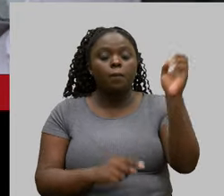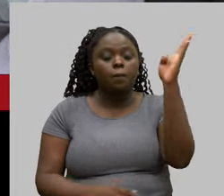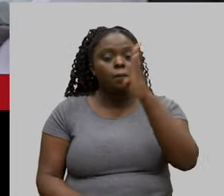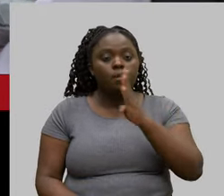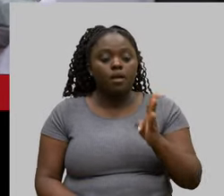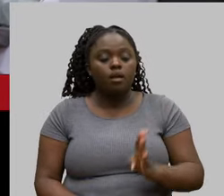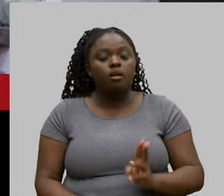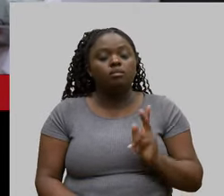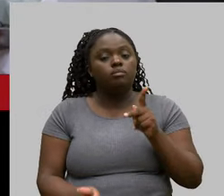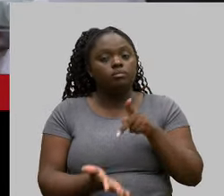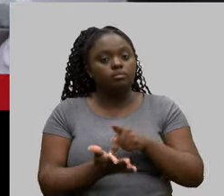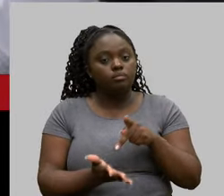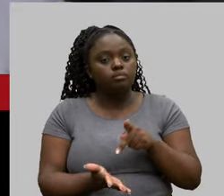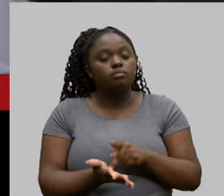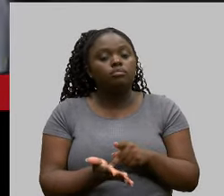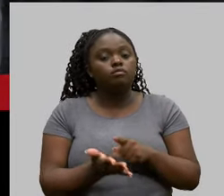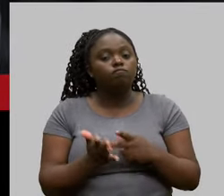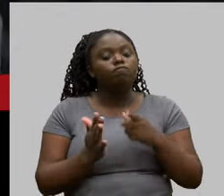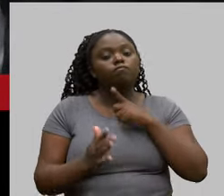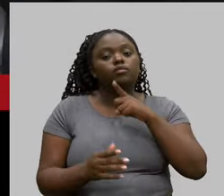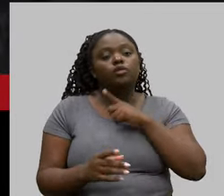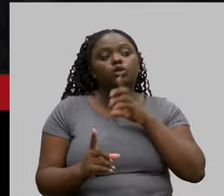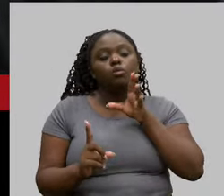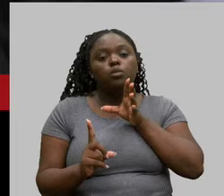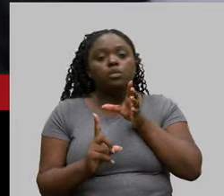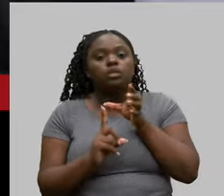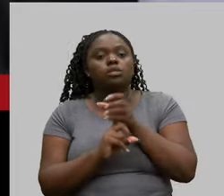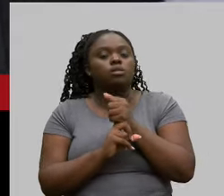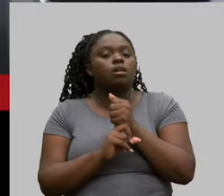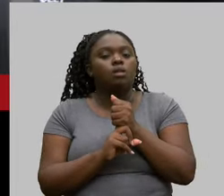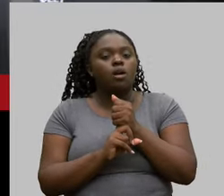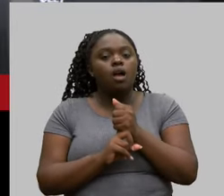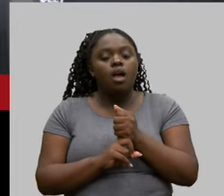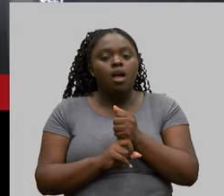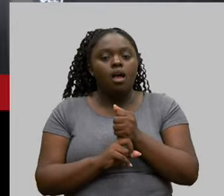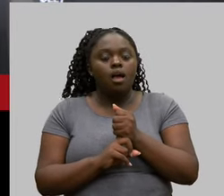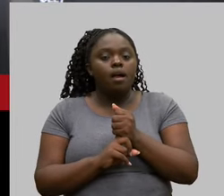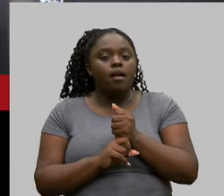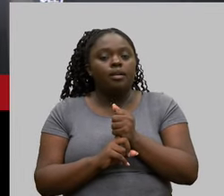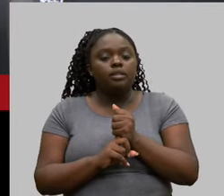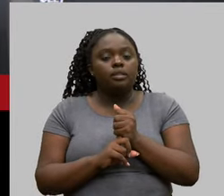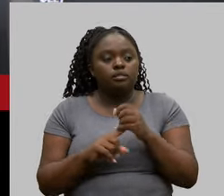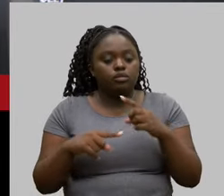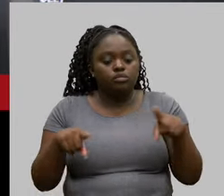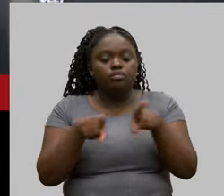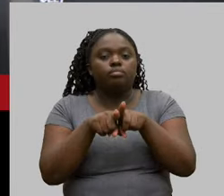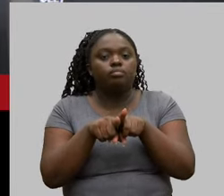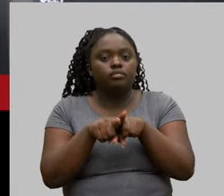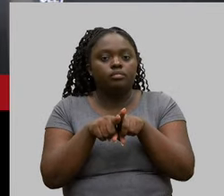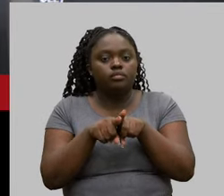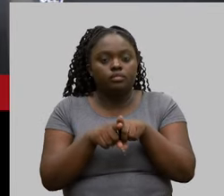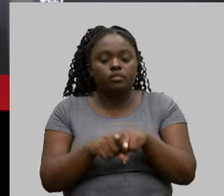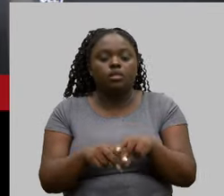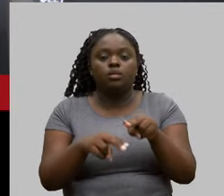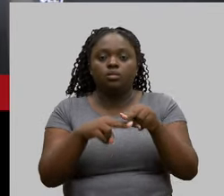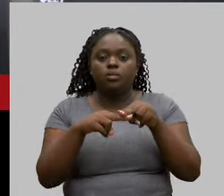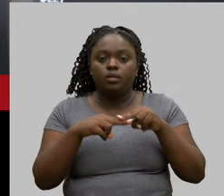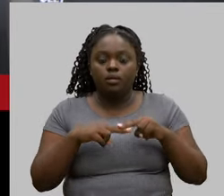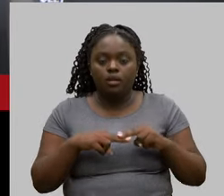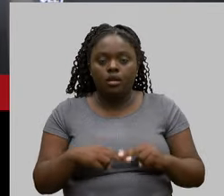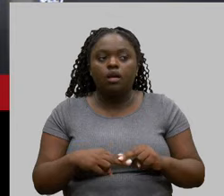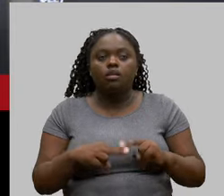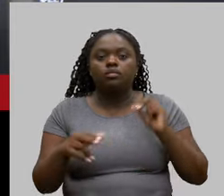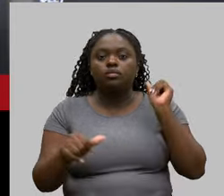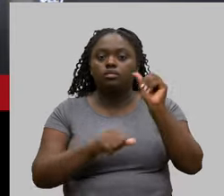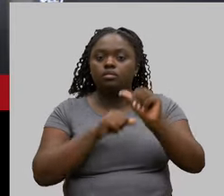vá viabilizar uma proteção pactuada não é nem condigna é pactuada tamanha as alterações